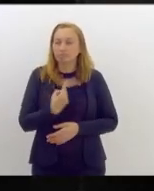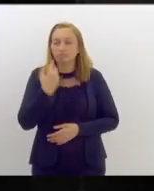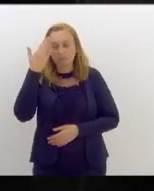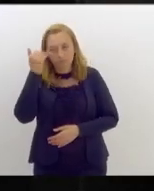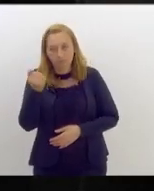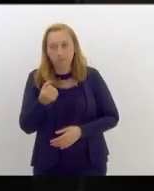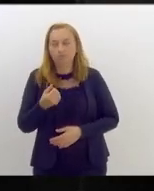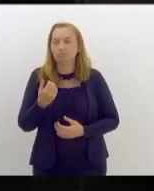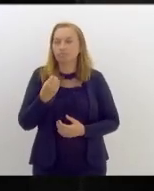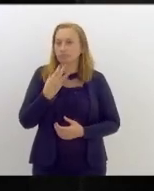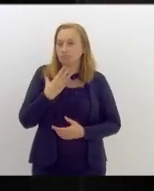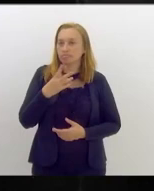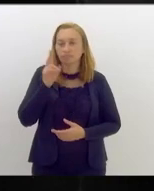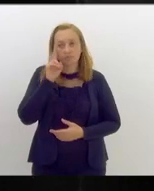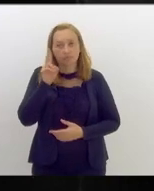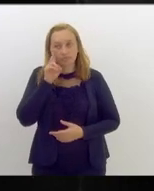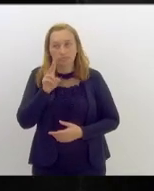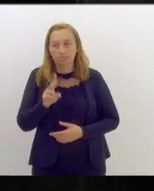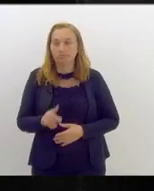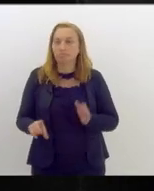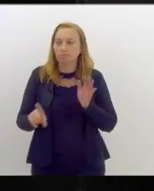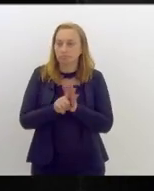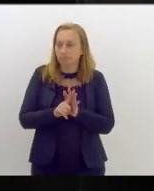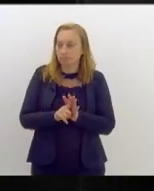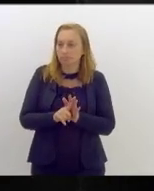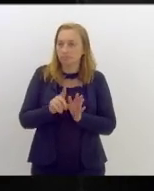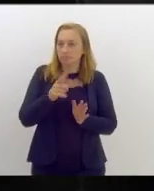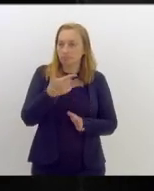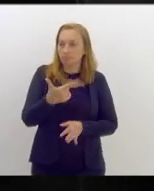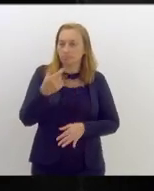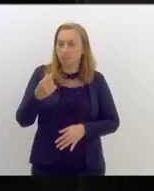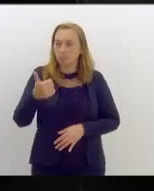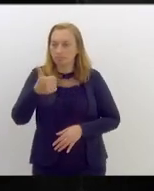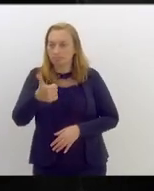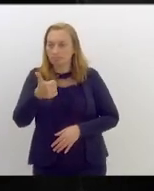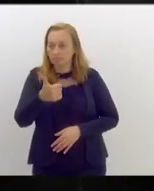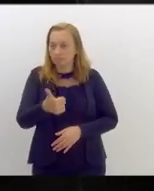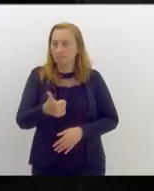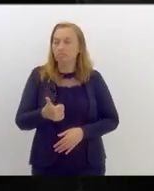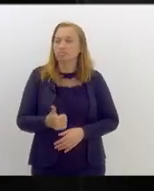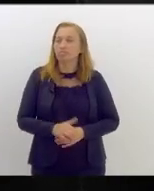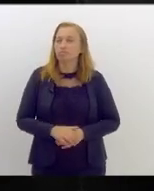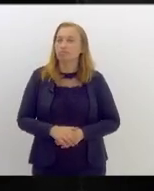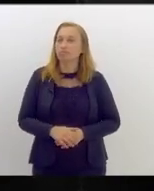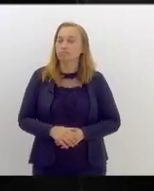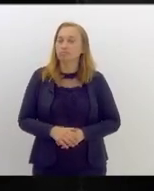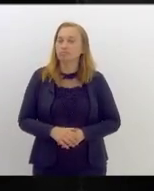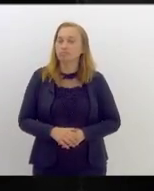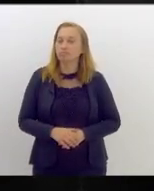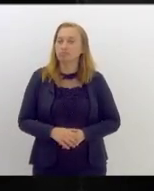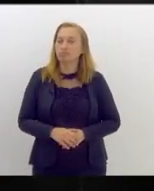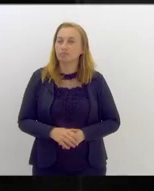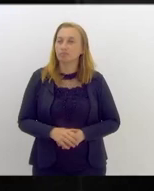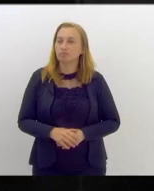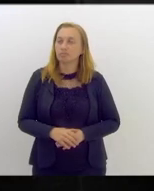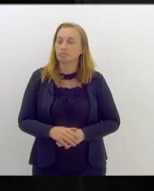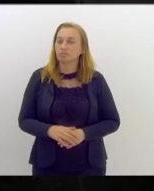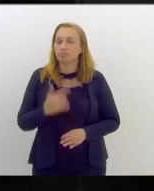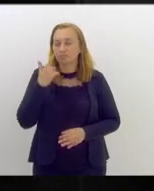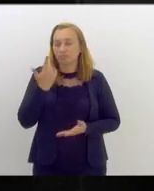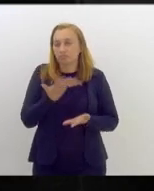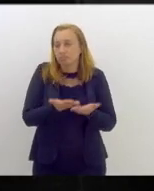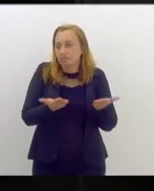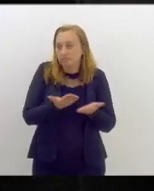é bom lembrar quando nós fizemos a lei de 2021 foi para aplacar as perdas